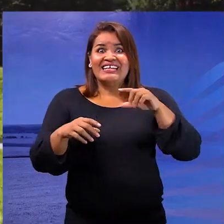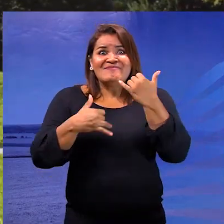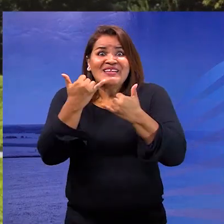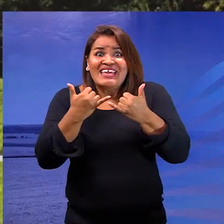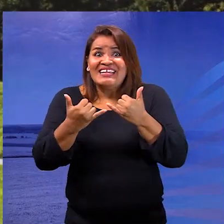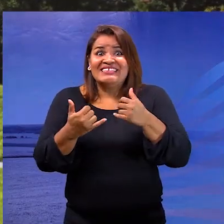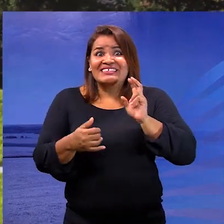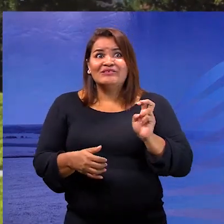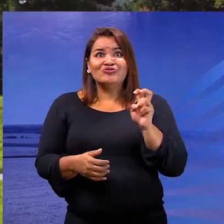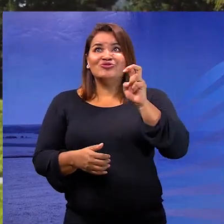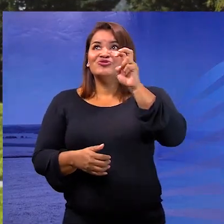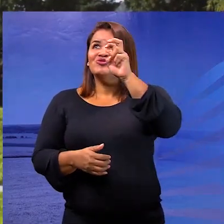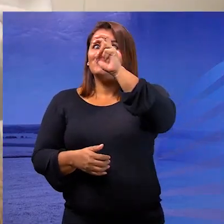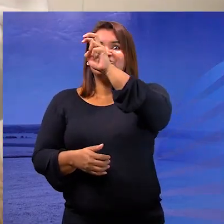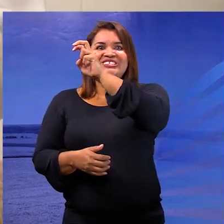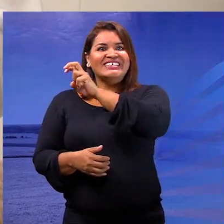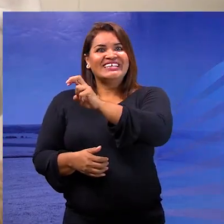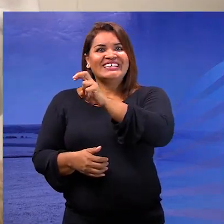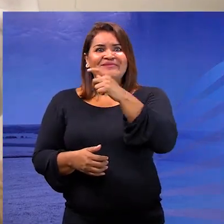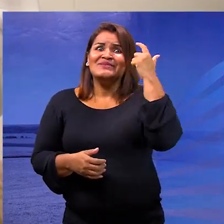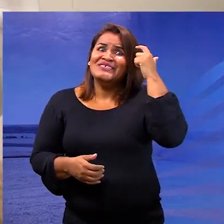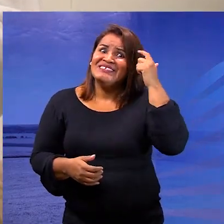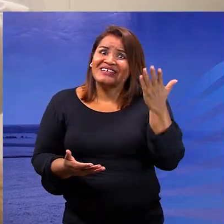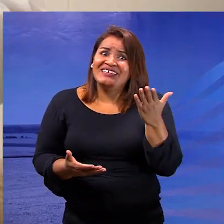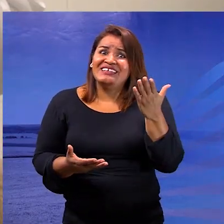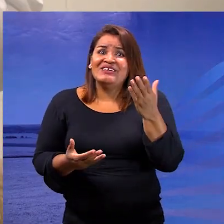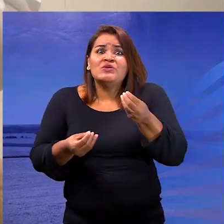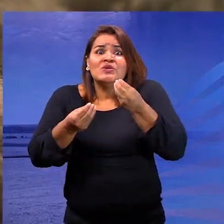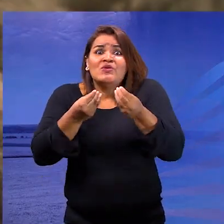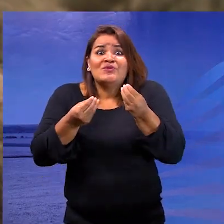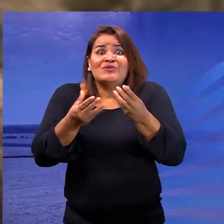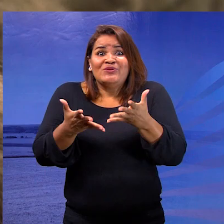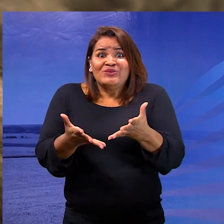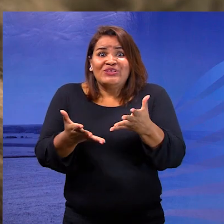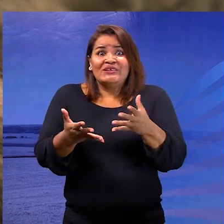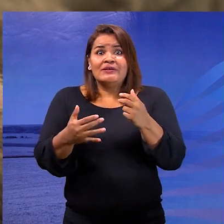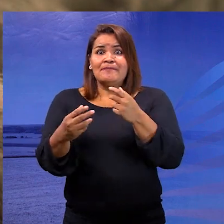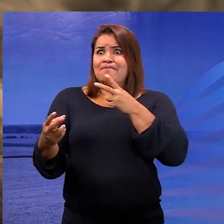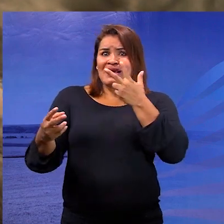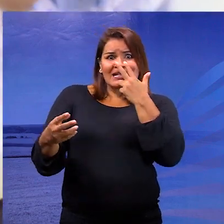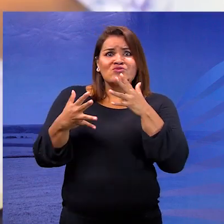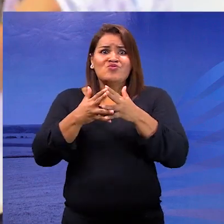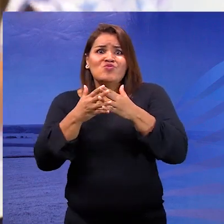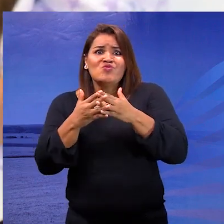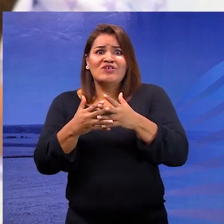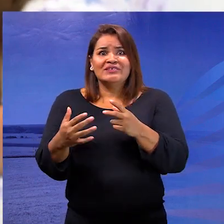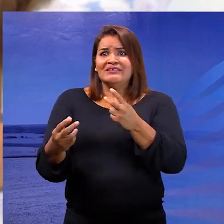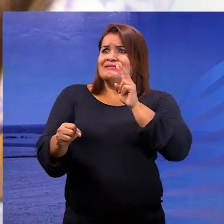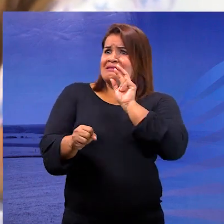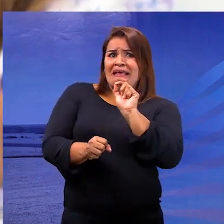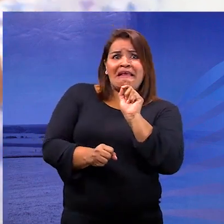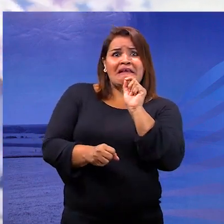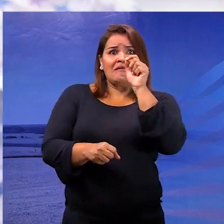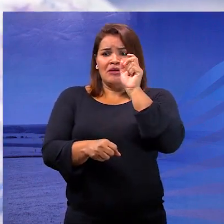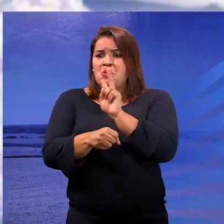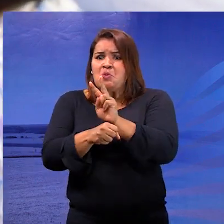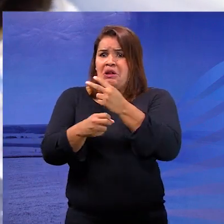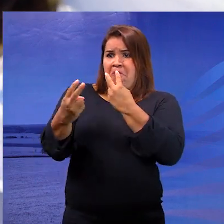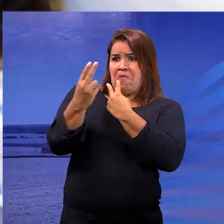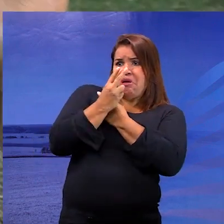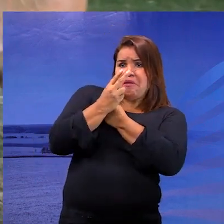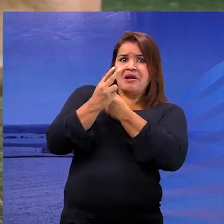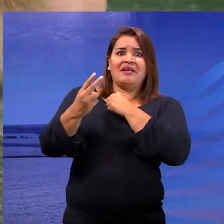divertem com um salto. Já parou para pensar que muitas vezes os papéis se confundem? Quem é mesmo que cuida de